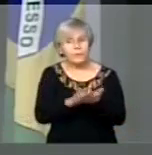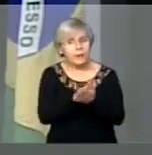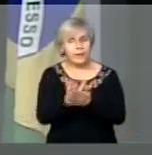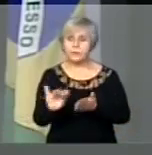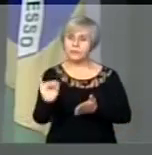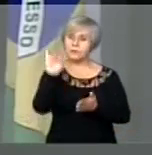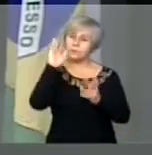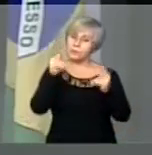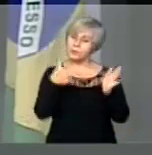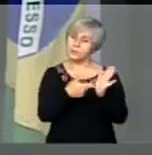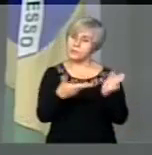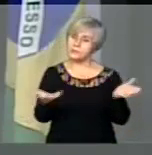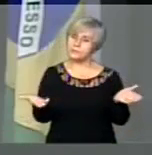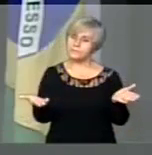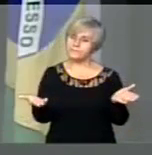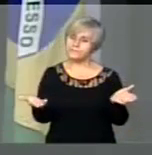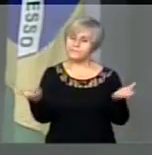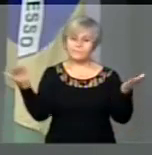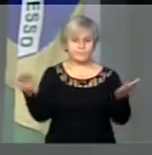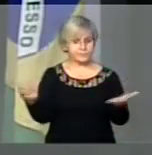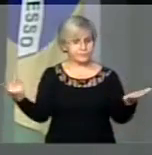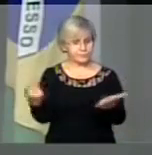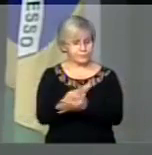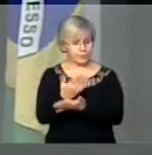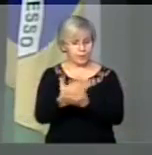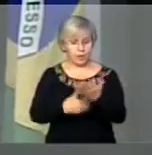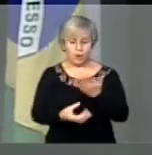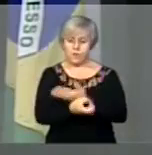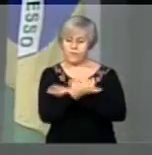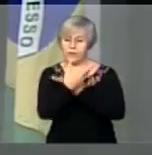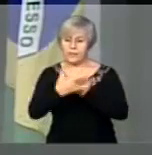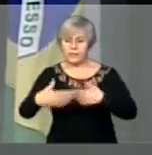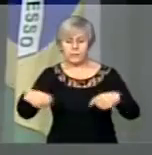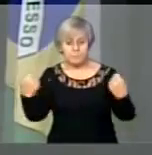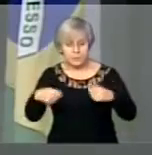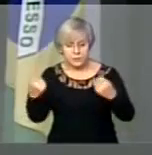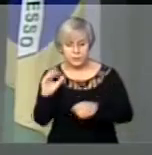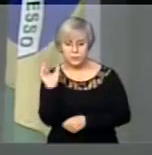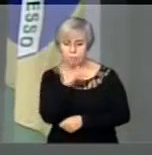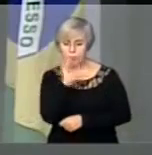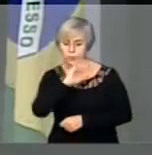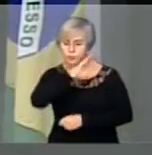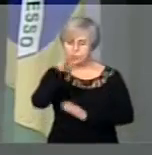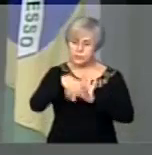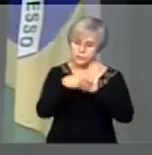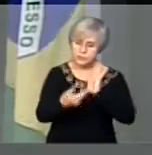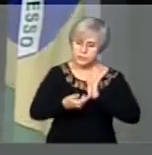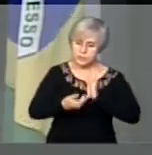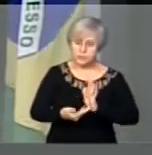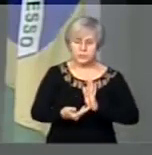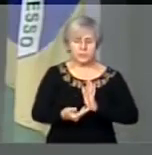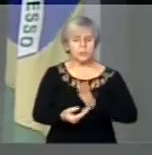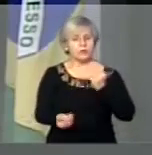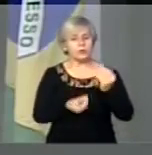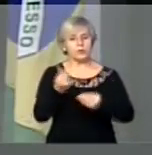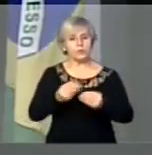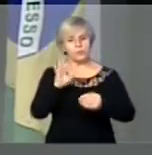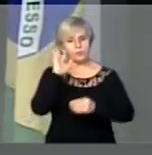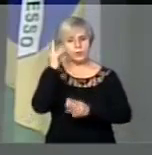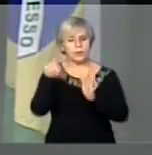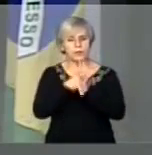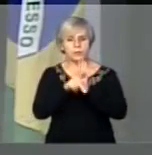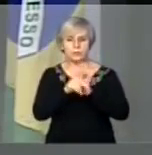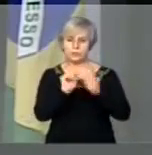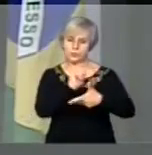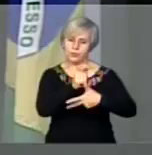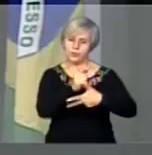deste assunto, aonde este conjunto de ações venha para essa casa como uma ação do Executivo. Vamos aos